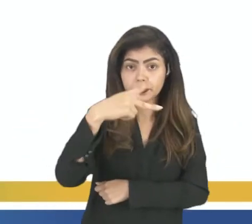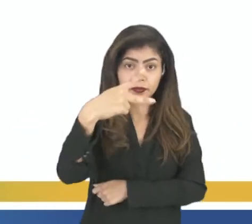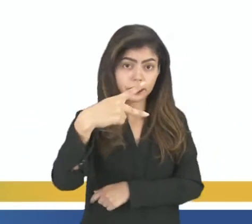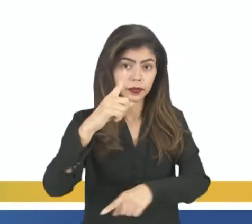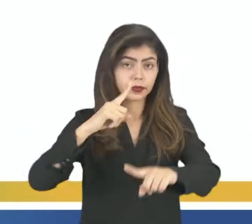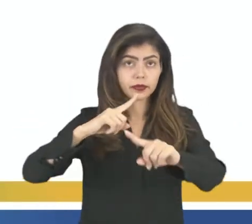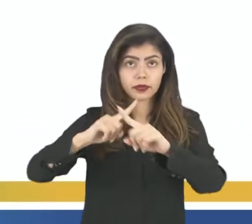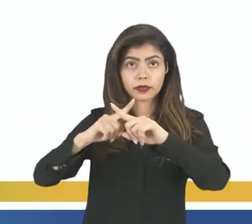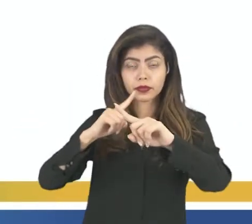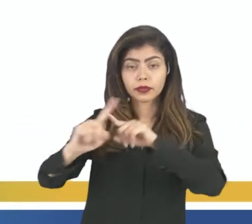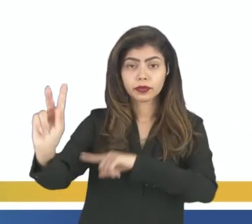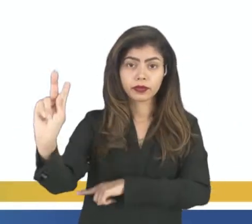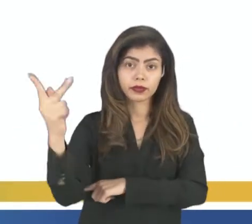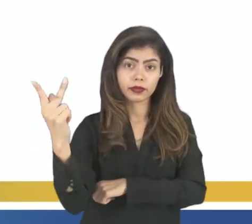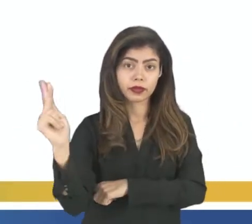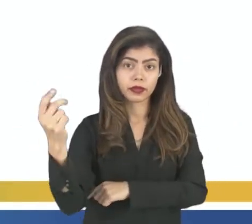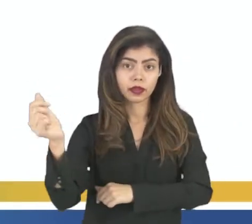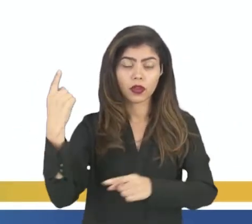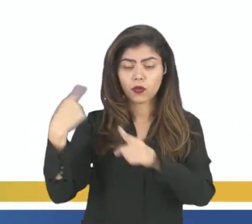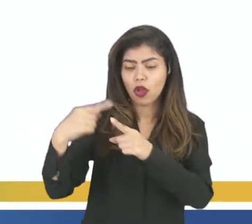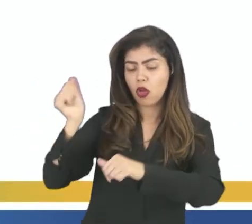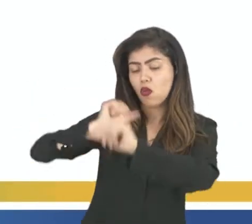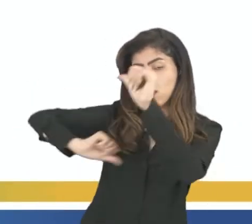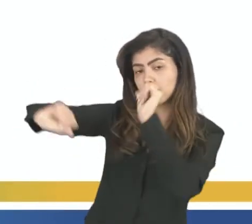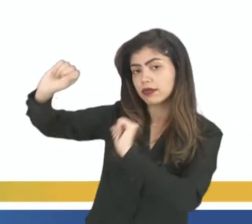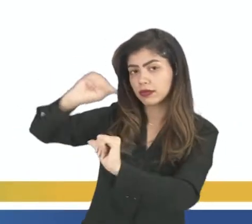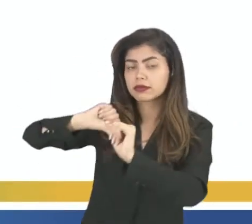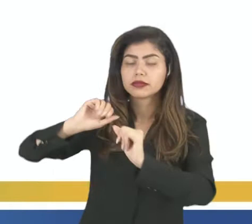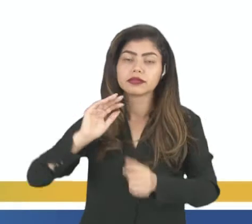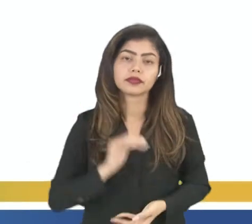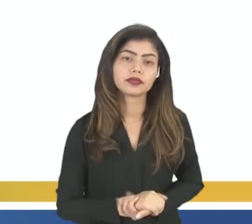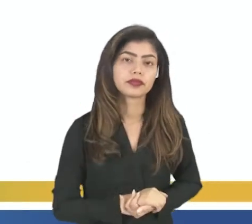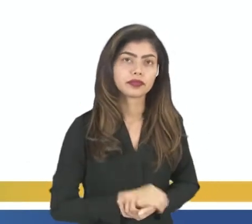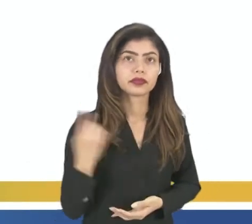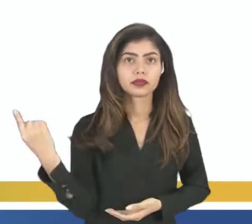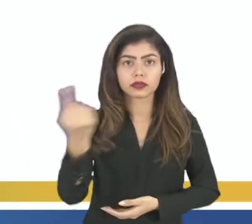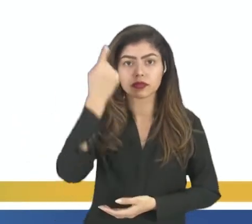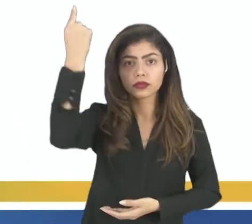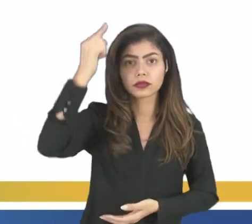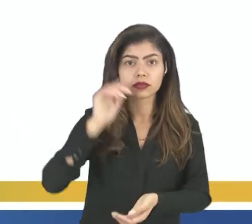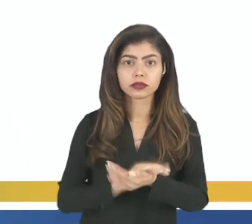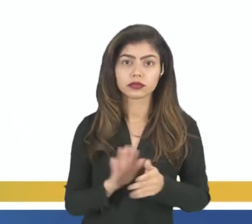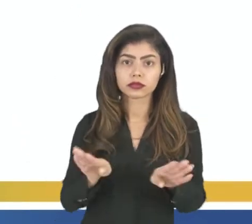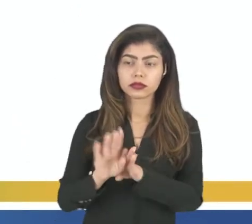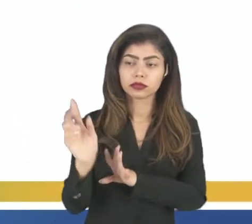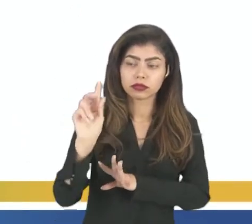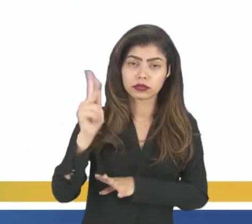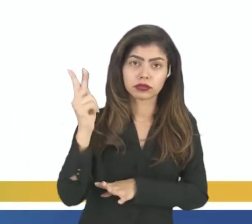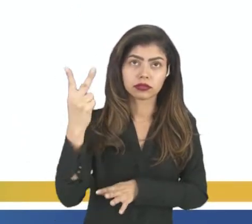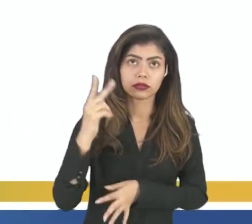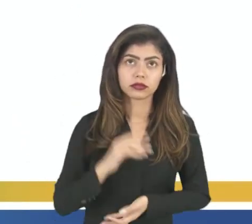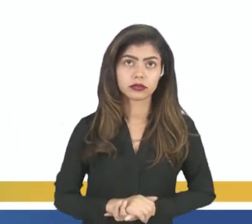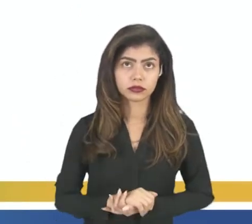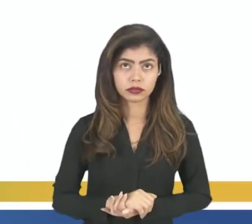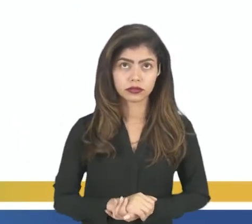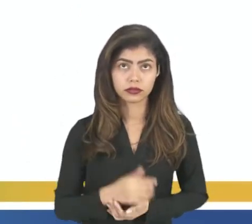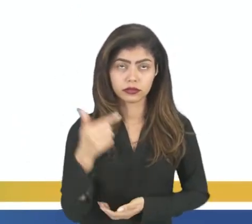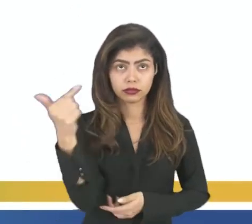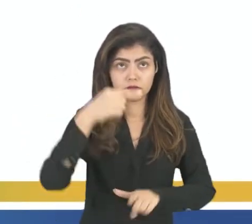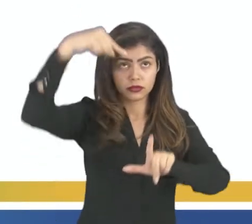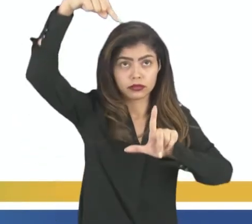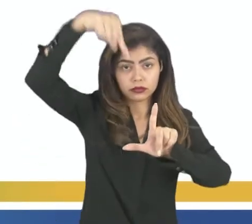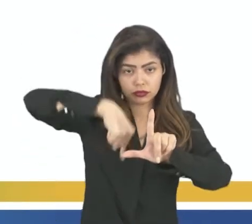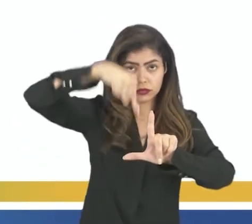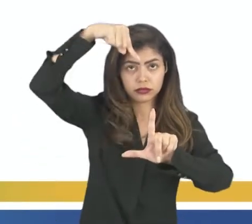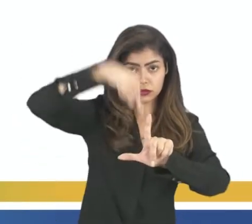por ser contrário ao deslocamento, vezes a altura, que é o deslocamento na vertical. Então, na